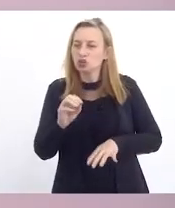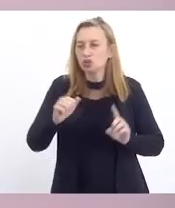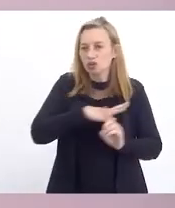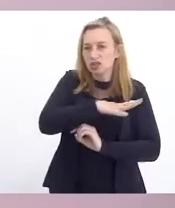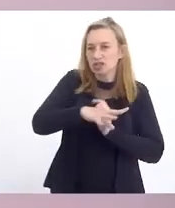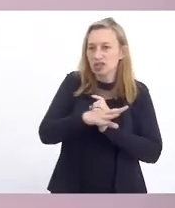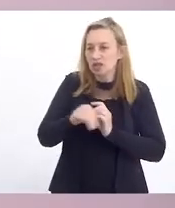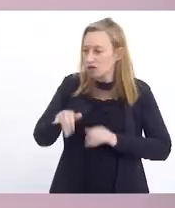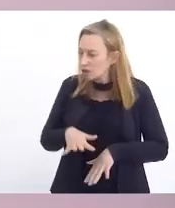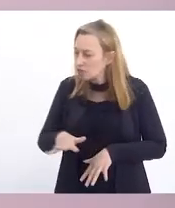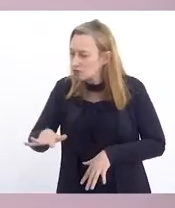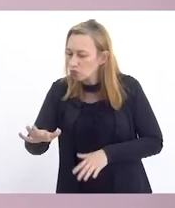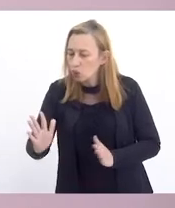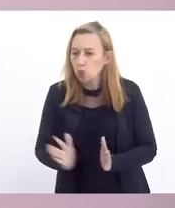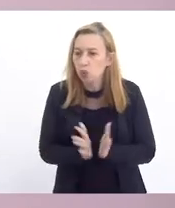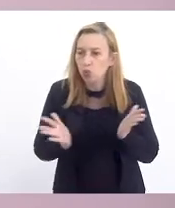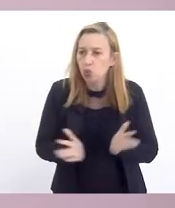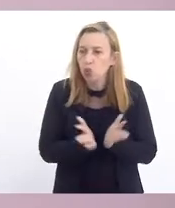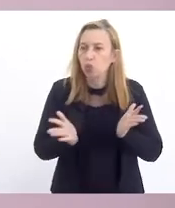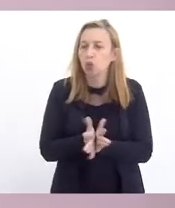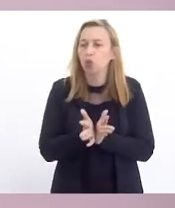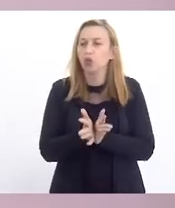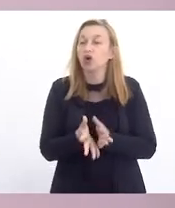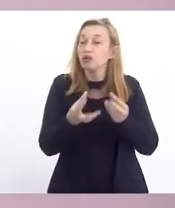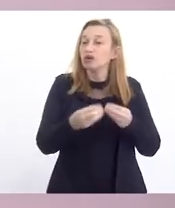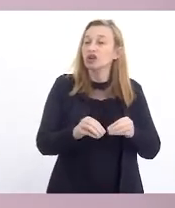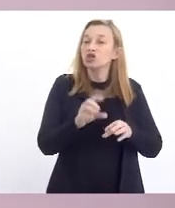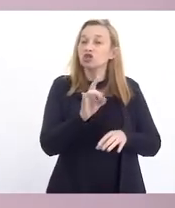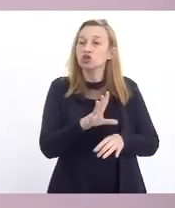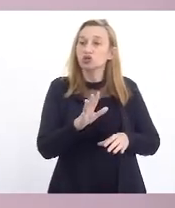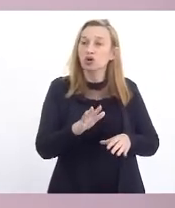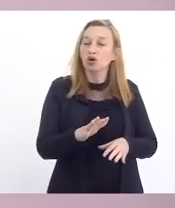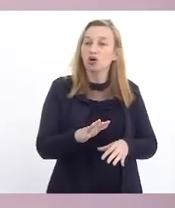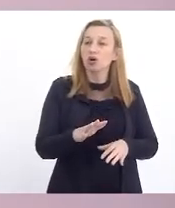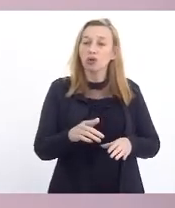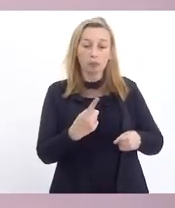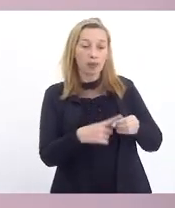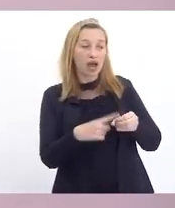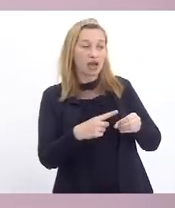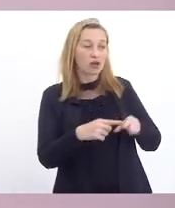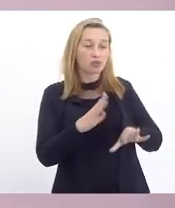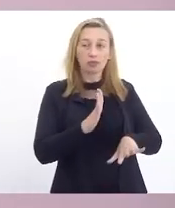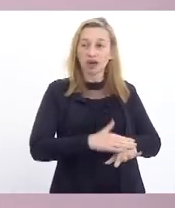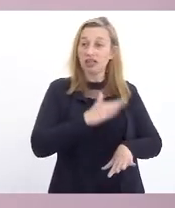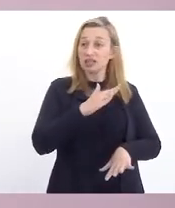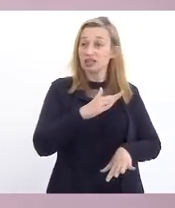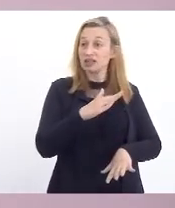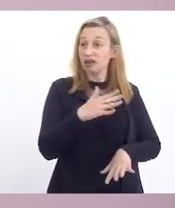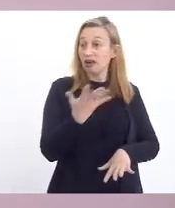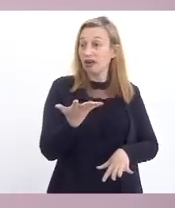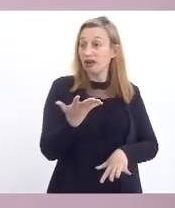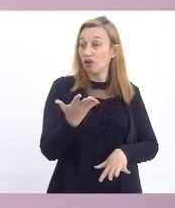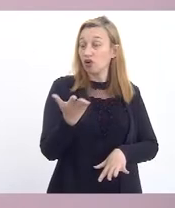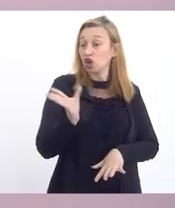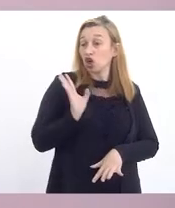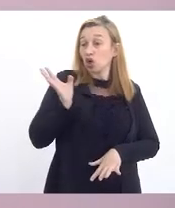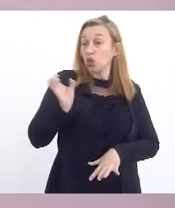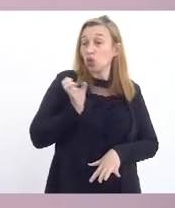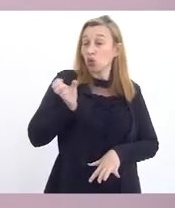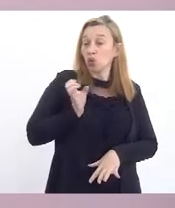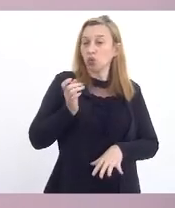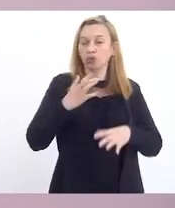bairros carentes ficassem prejudicados para se abastecer somente os bairros mais ricos